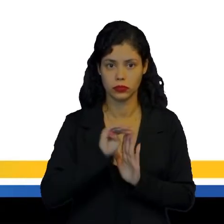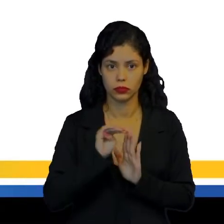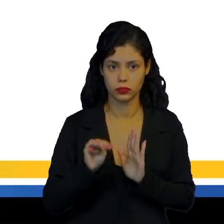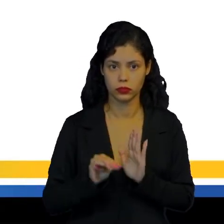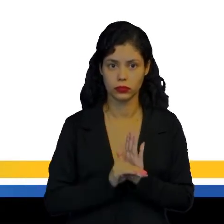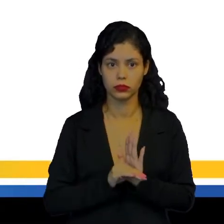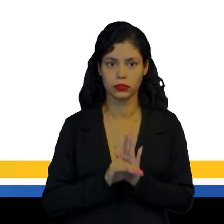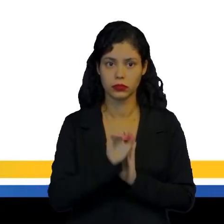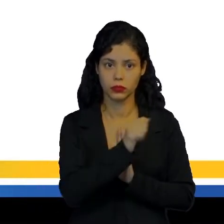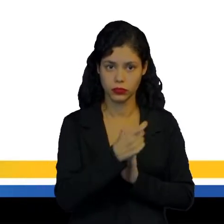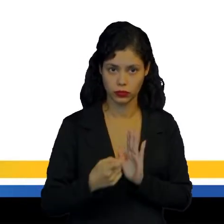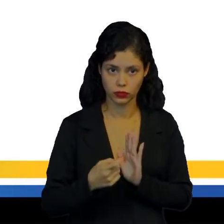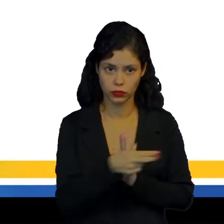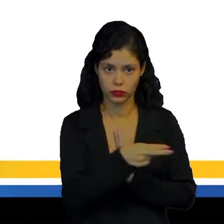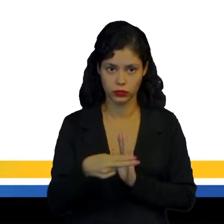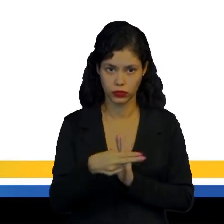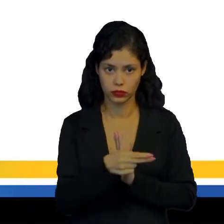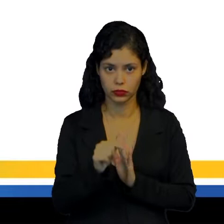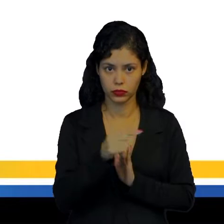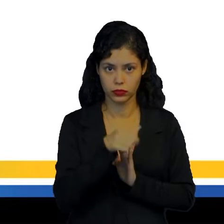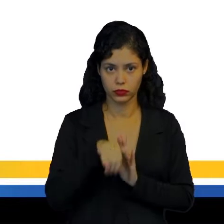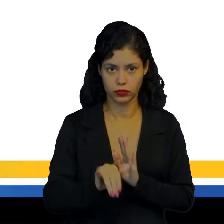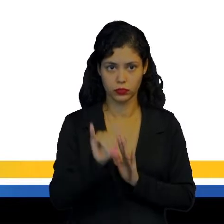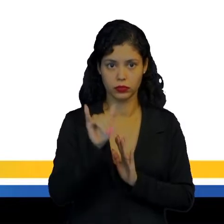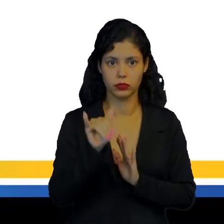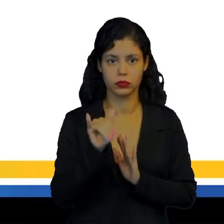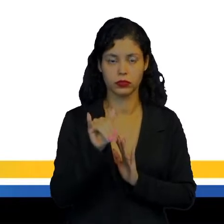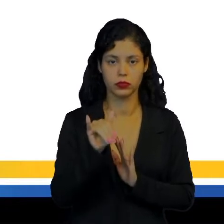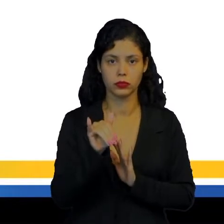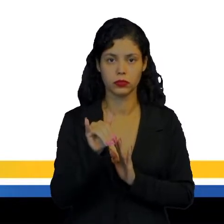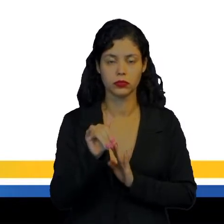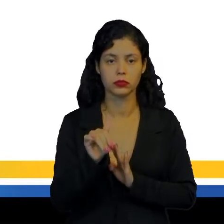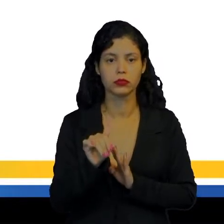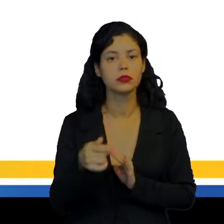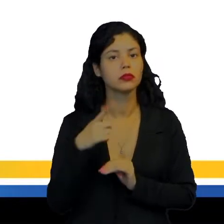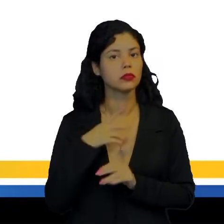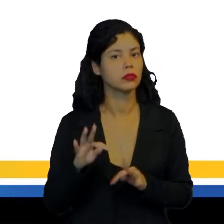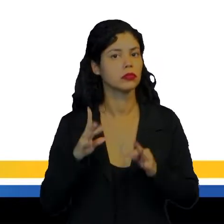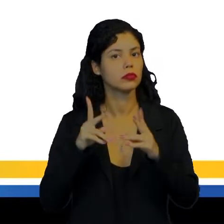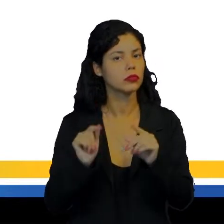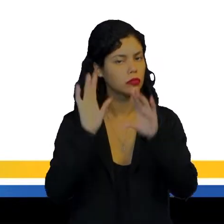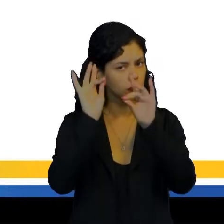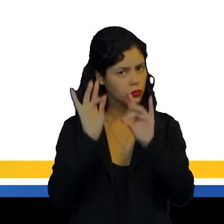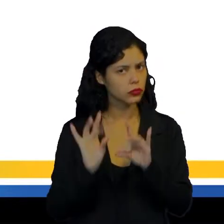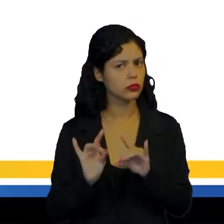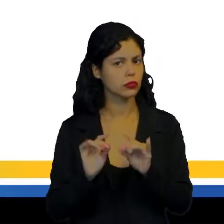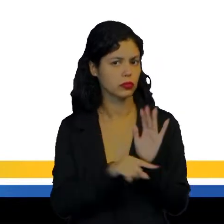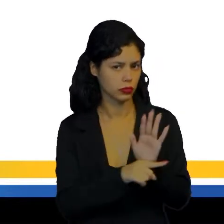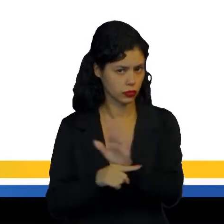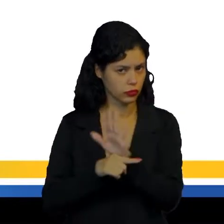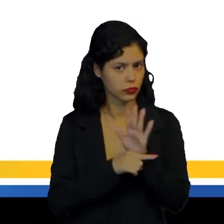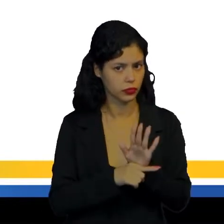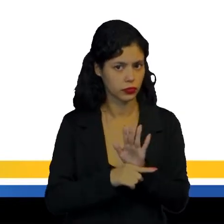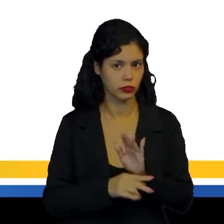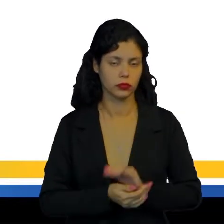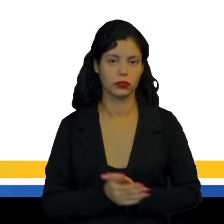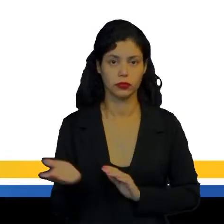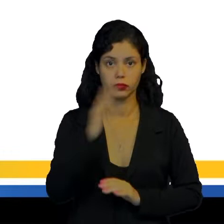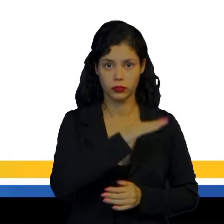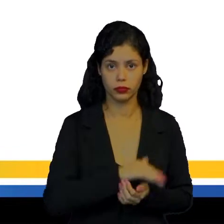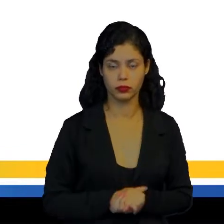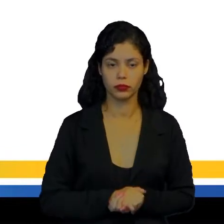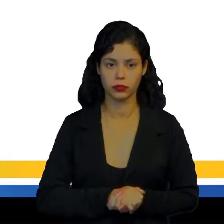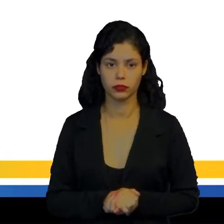olha, ax é igual a y. Então, tem toda uma representação. Então, vamos